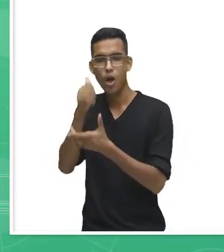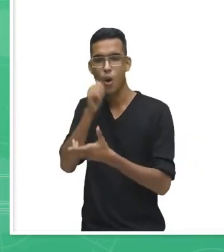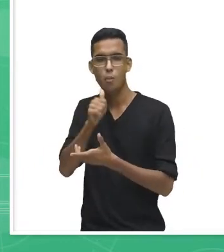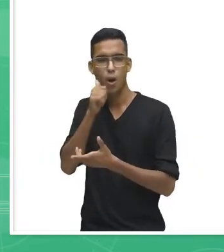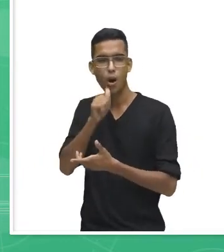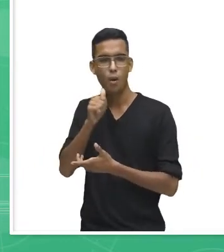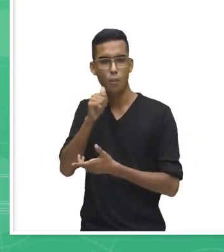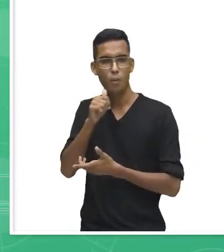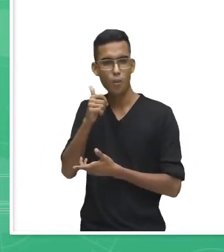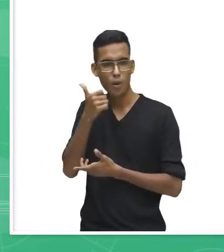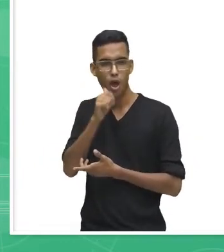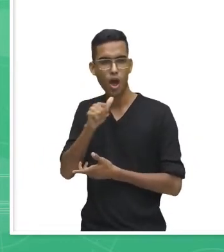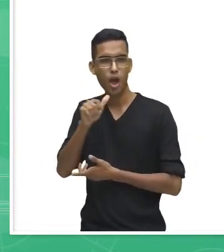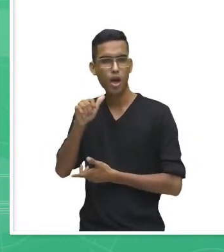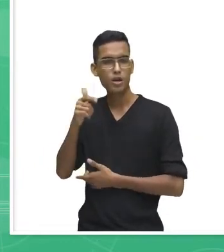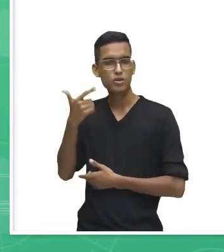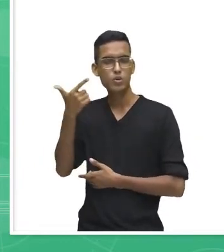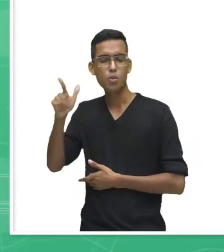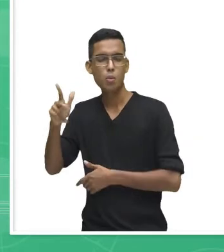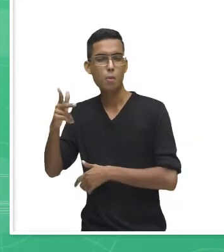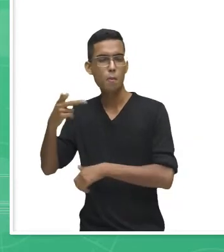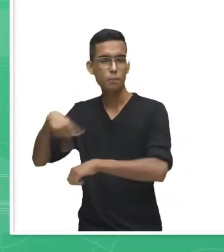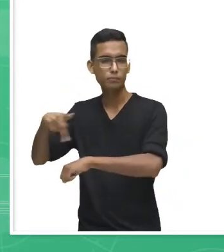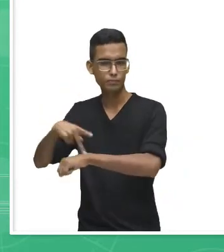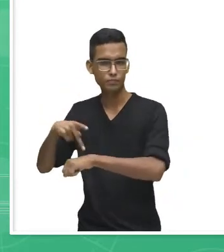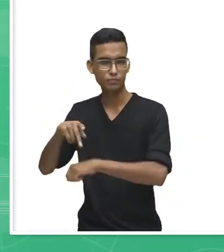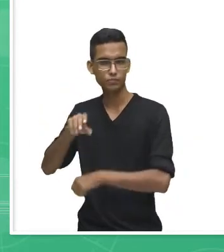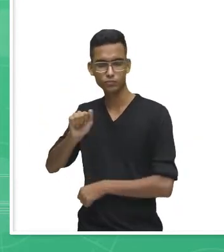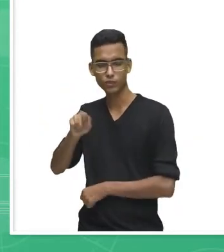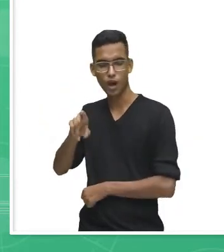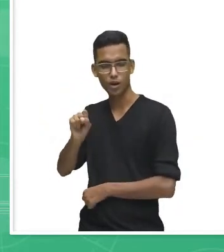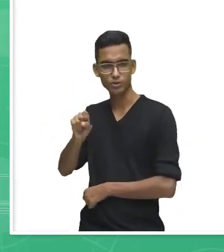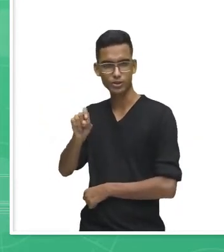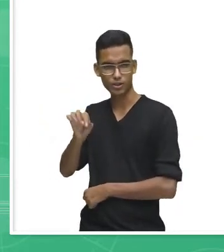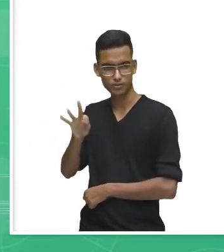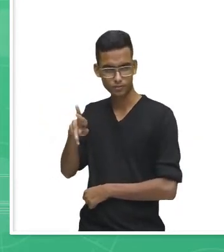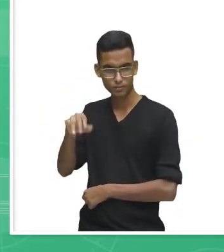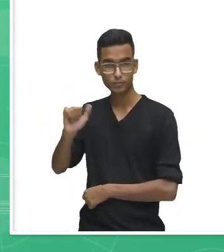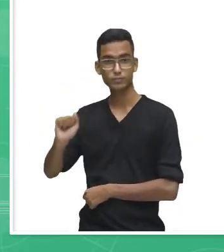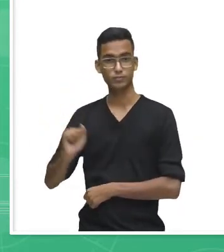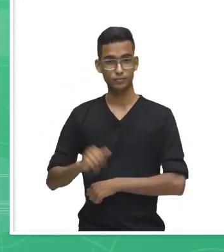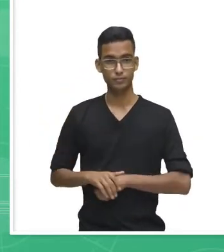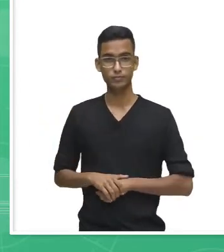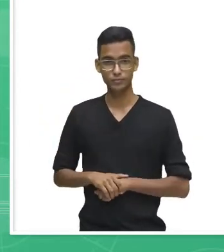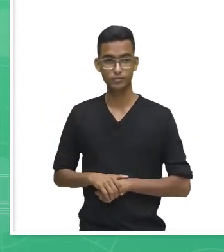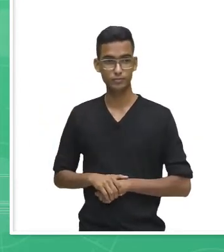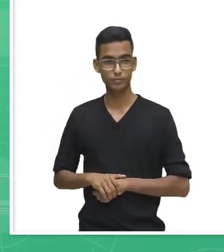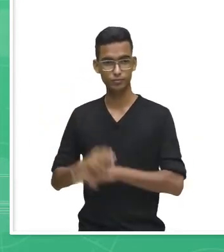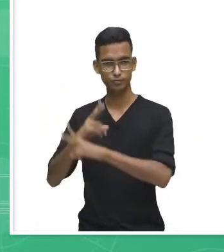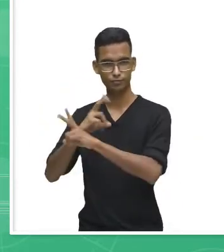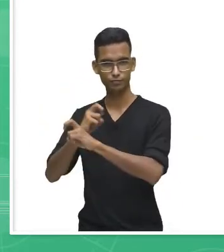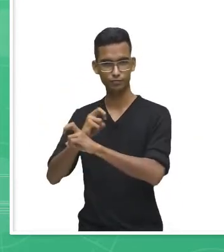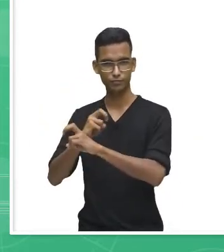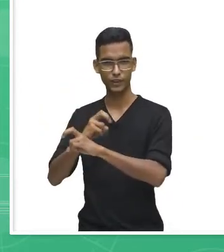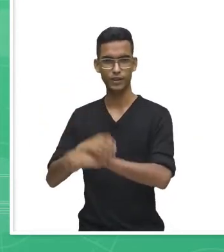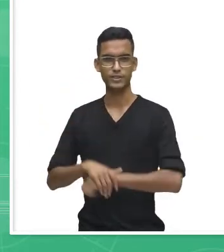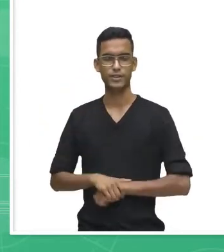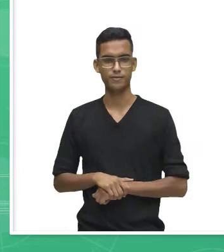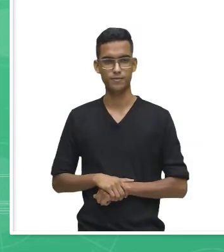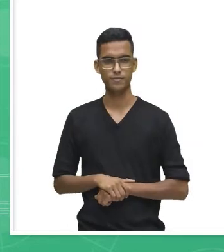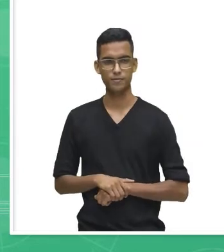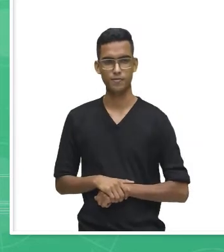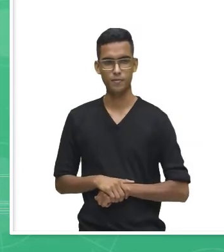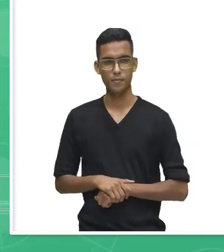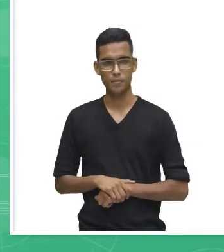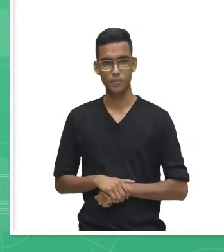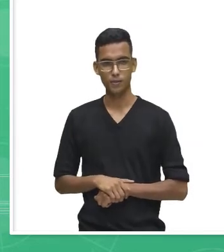o casamento entre membros de países diferentes ali nas monarquias absolutistas, essa moça,